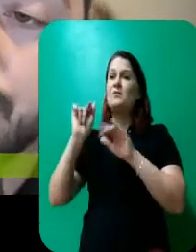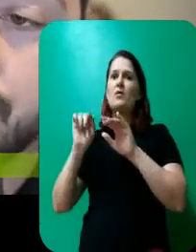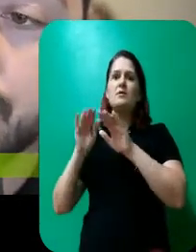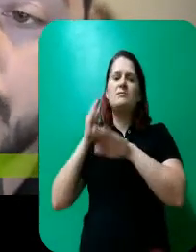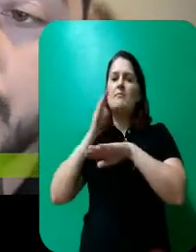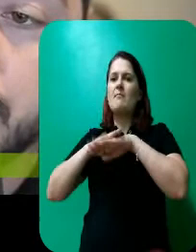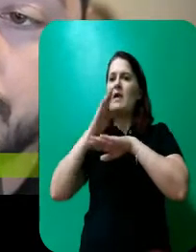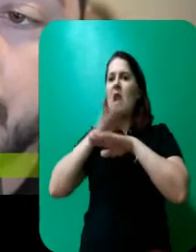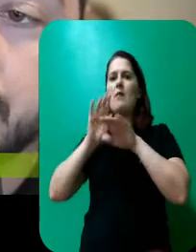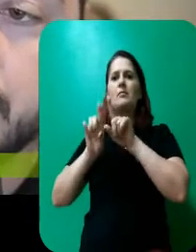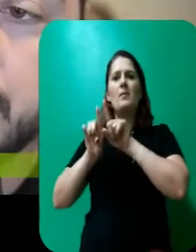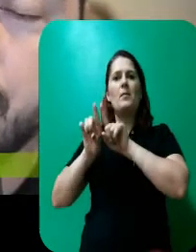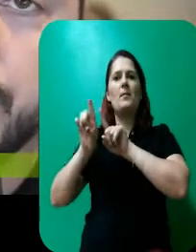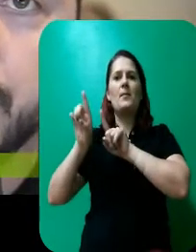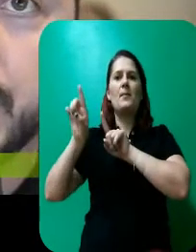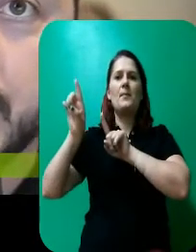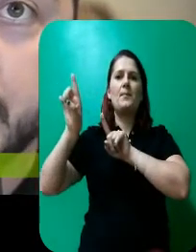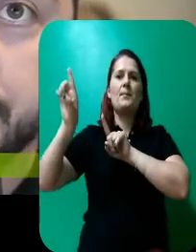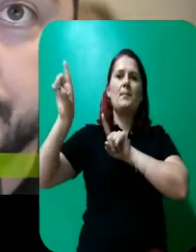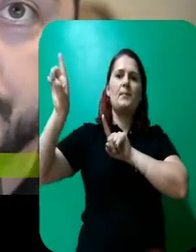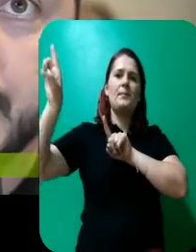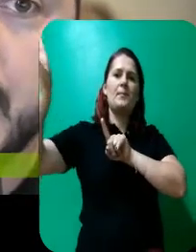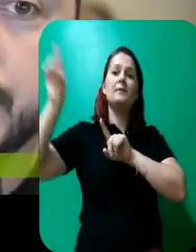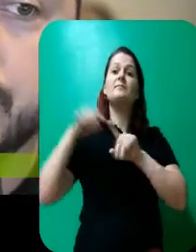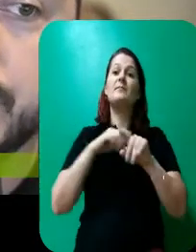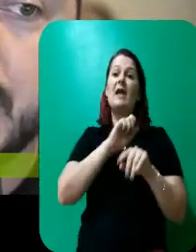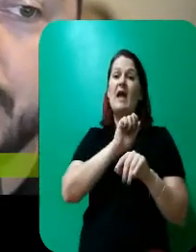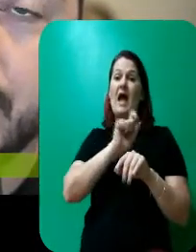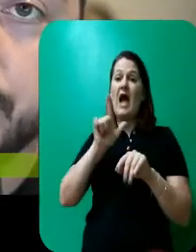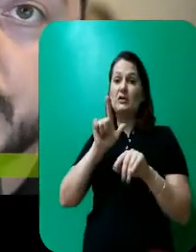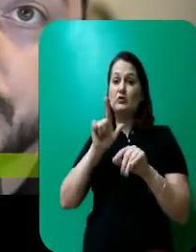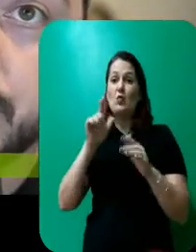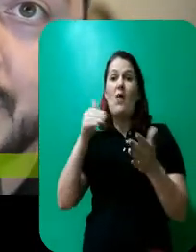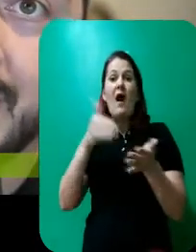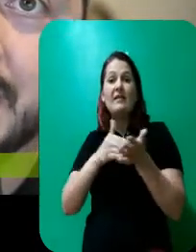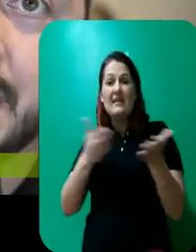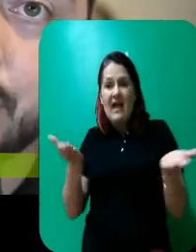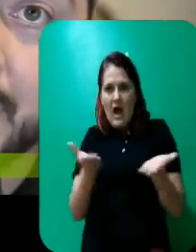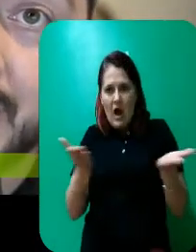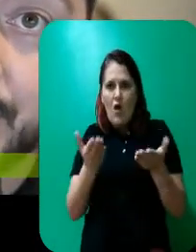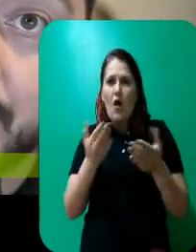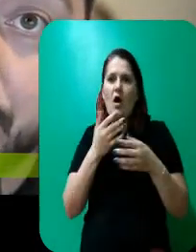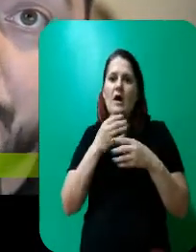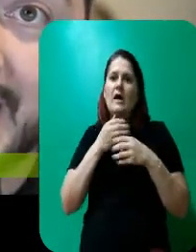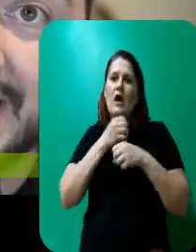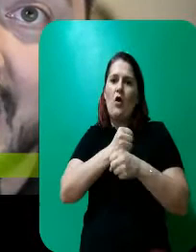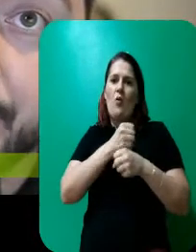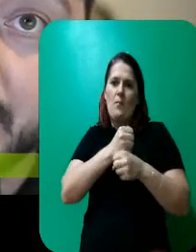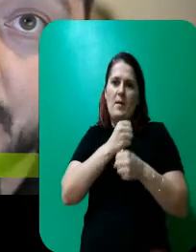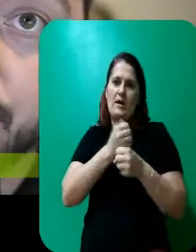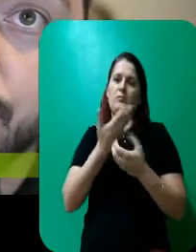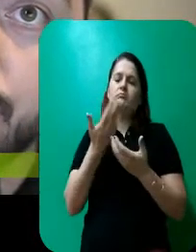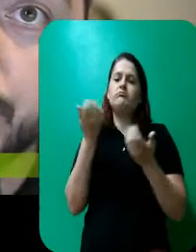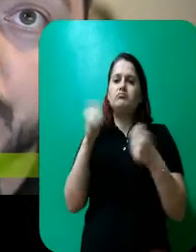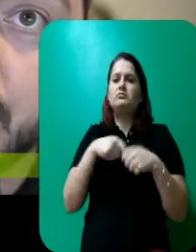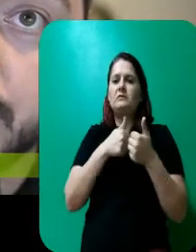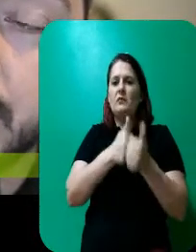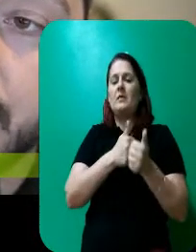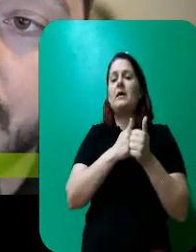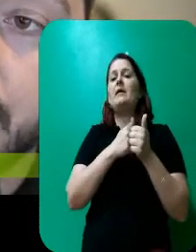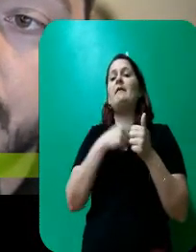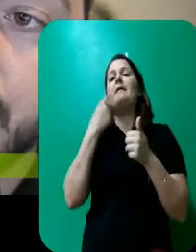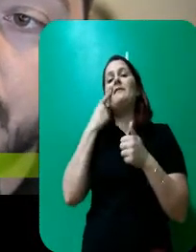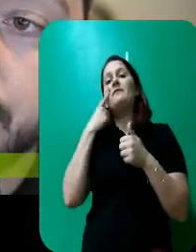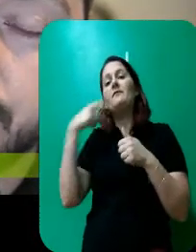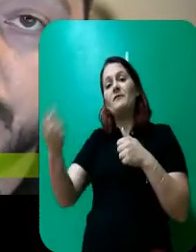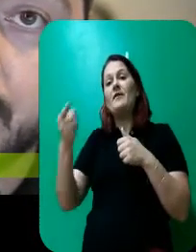Então, em azul, são os casos que a gente acompanhou até aqui. A gente consegue ver que o Brasil está crescendo numa taxa mais rápida do que o número de casos da